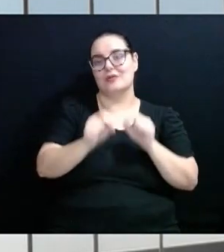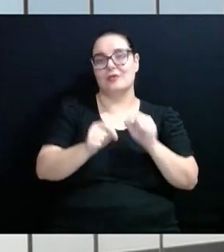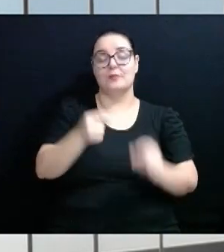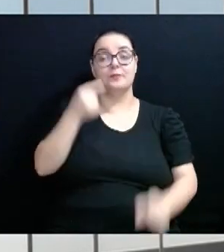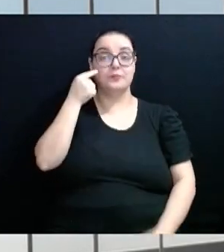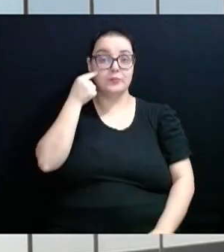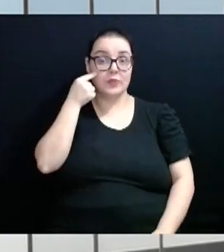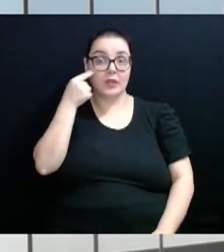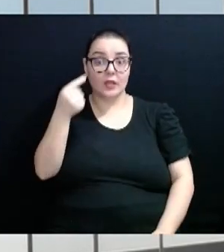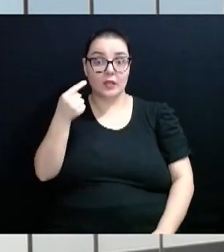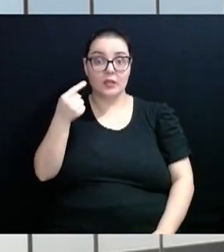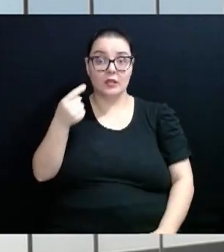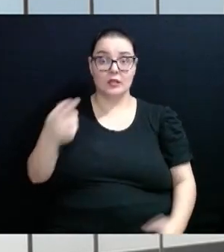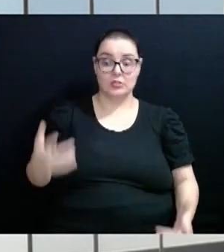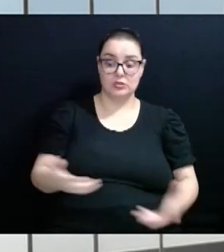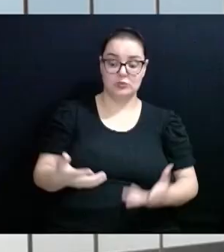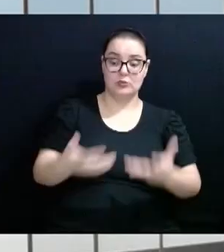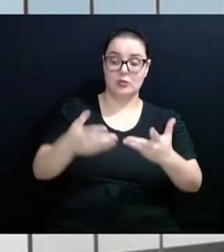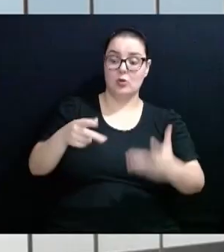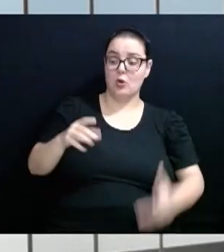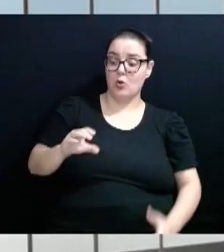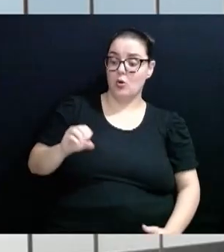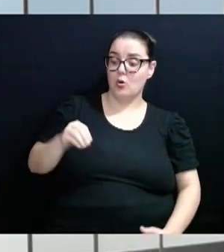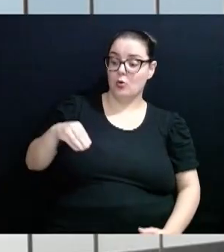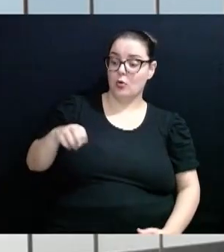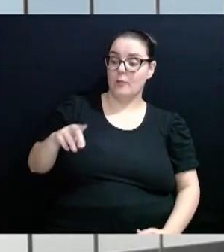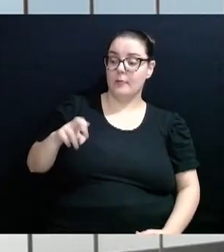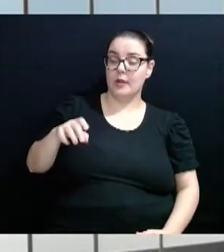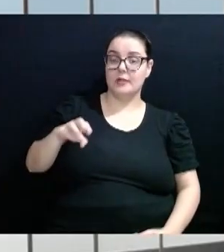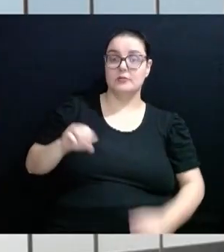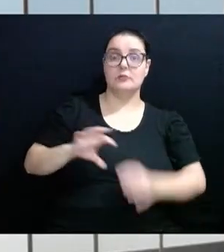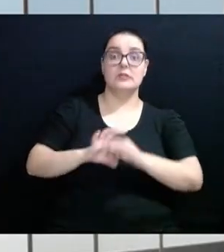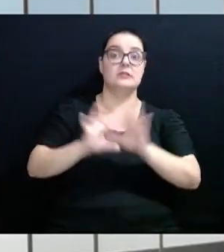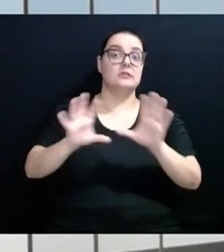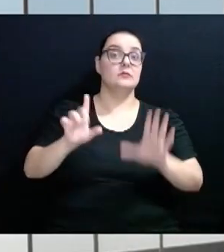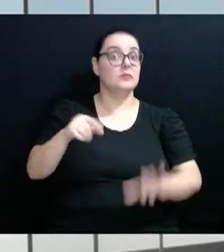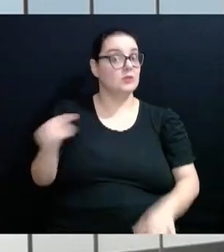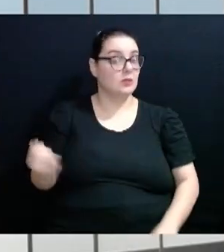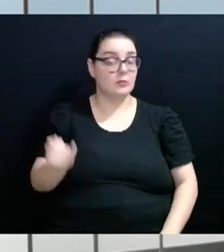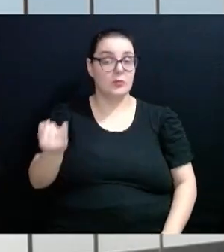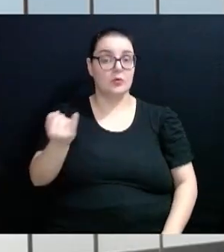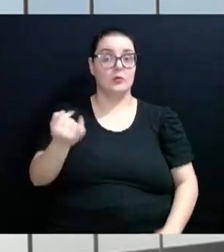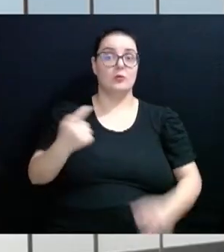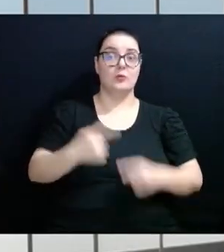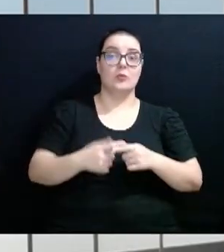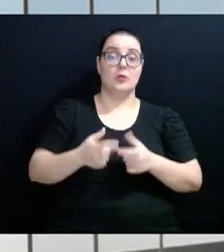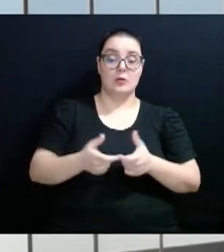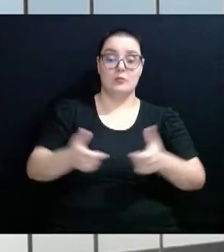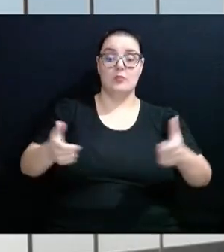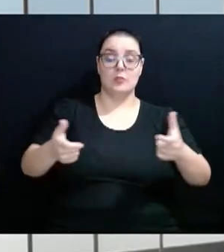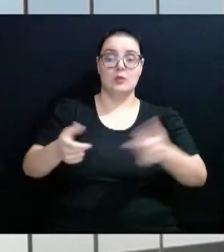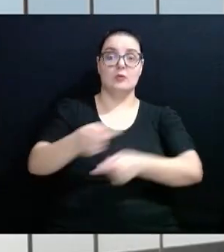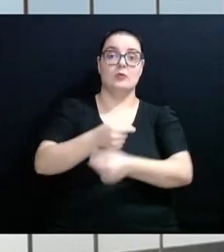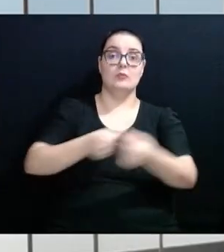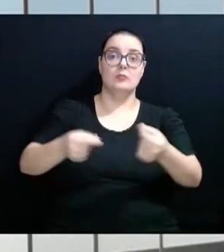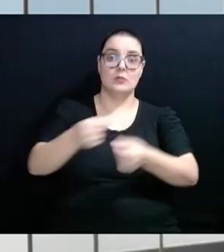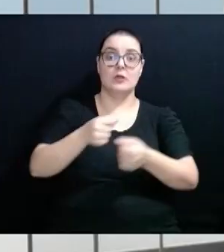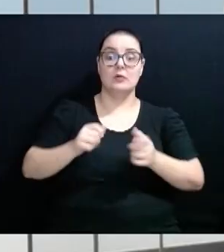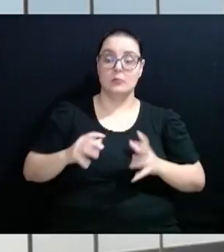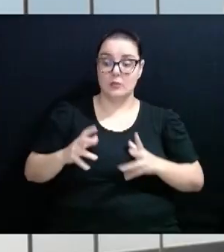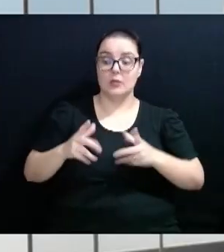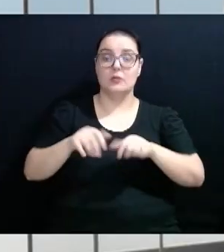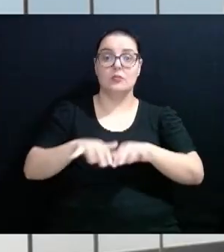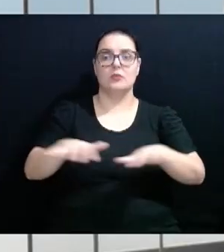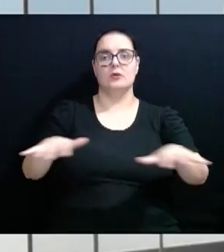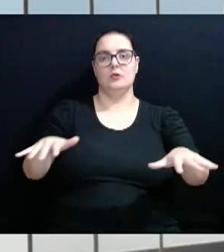um comércio mais livre. Isso é muito importante porque amplia o mercado para todos, né?